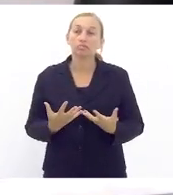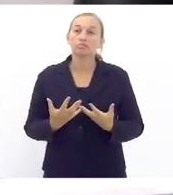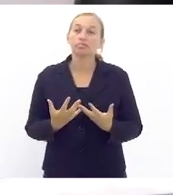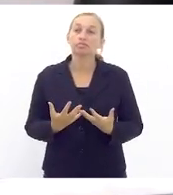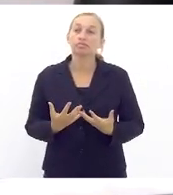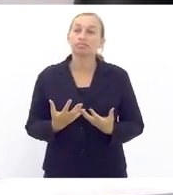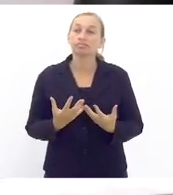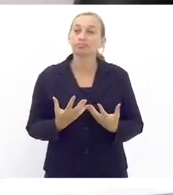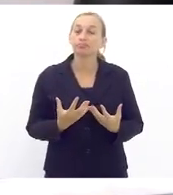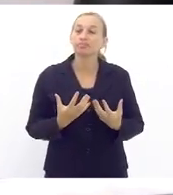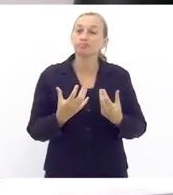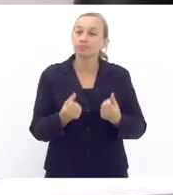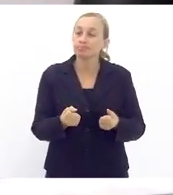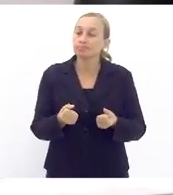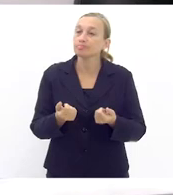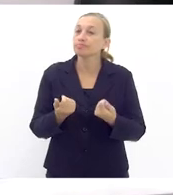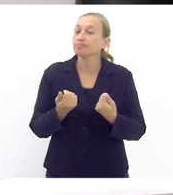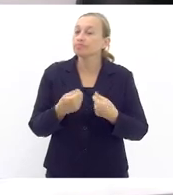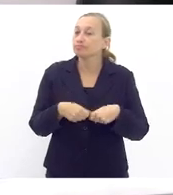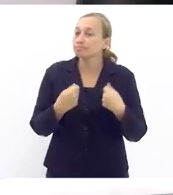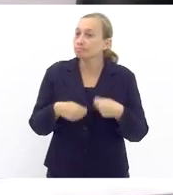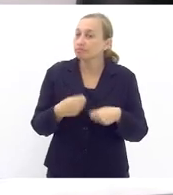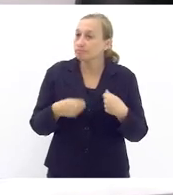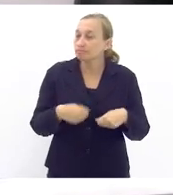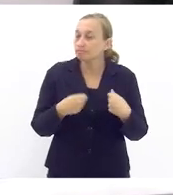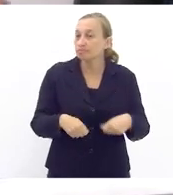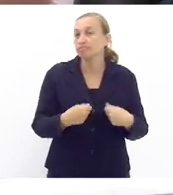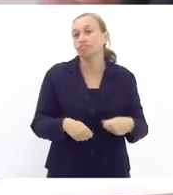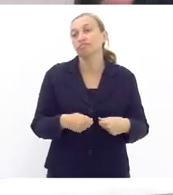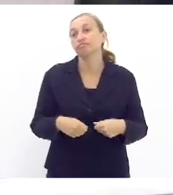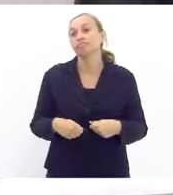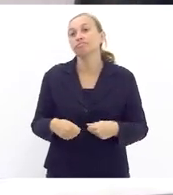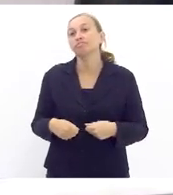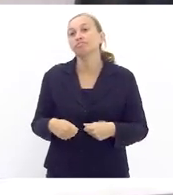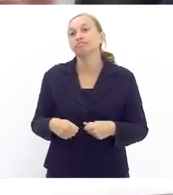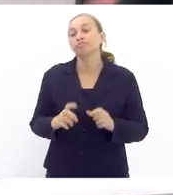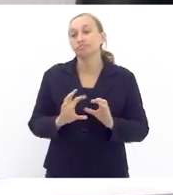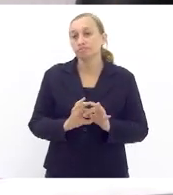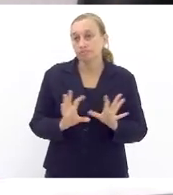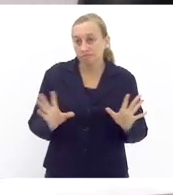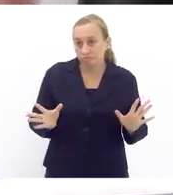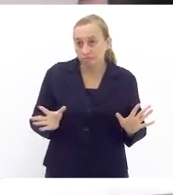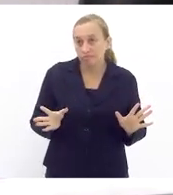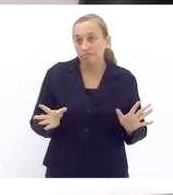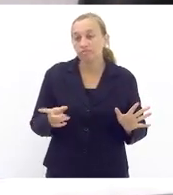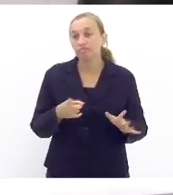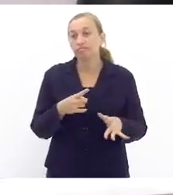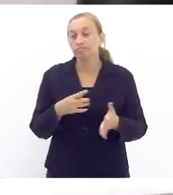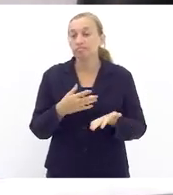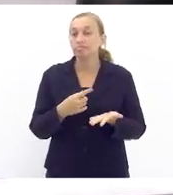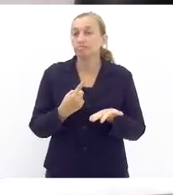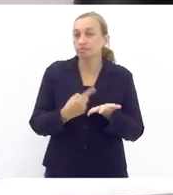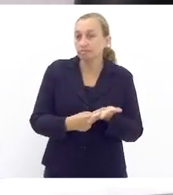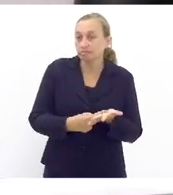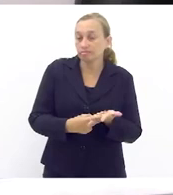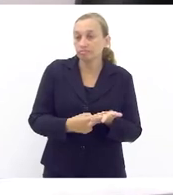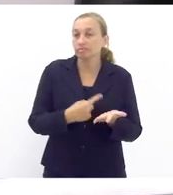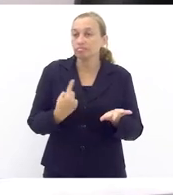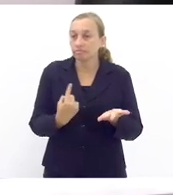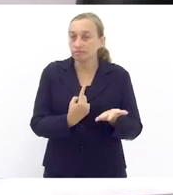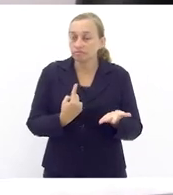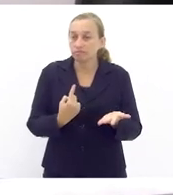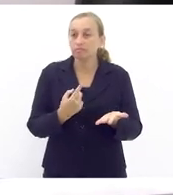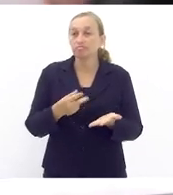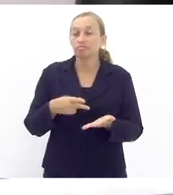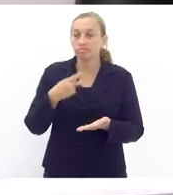essas necessidades e como é uma deliberação né Nós estamos aqui nos comprometendo Gostaria